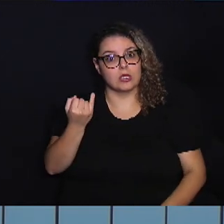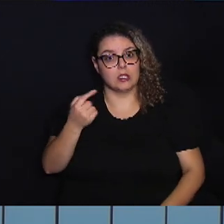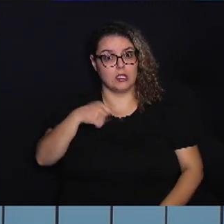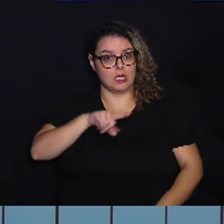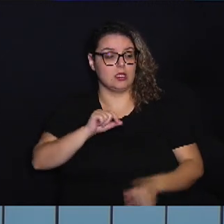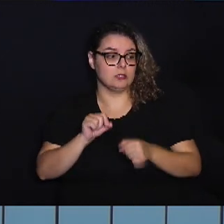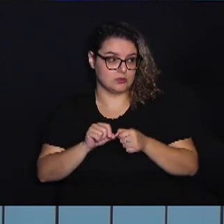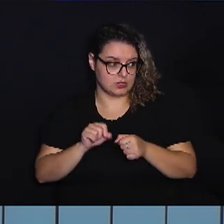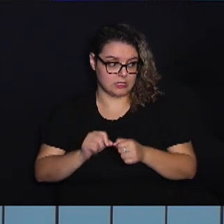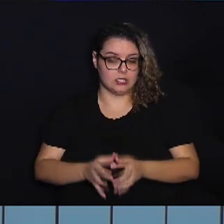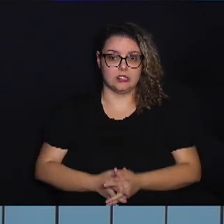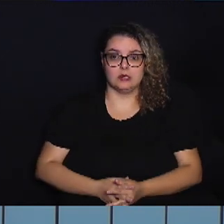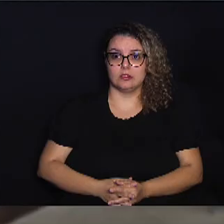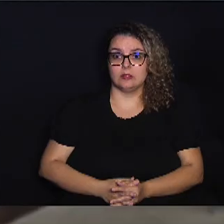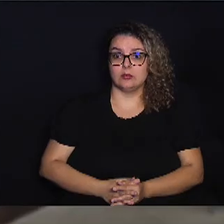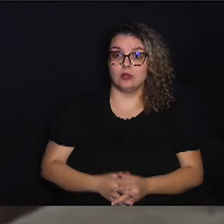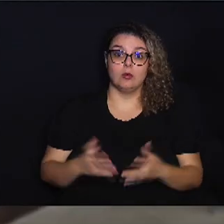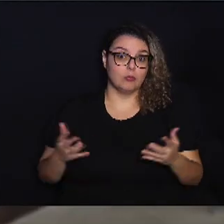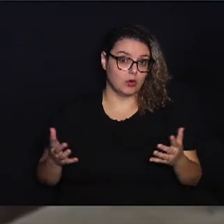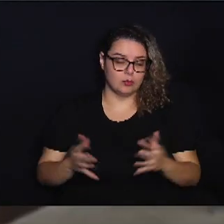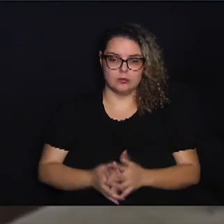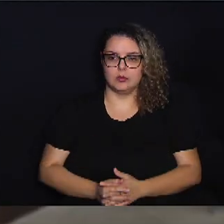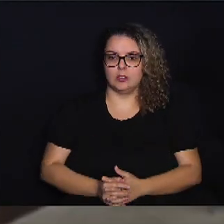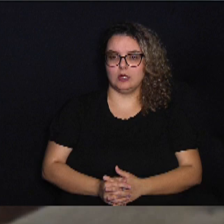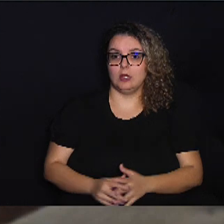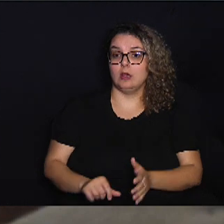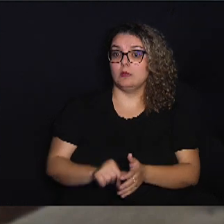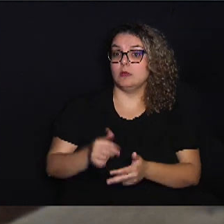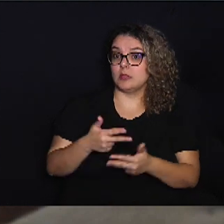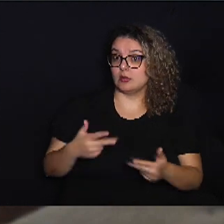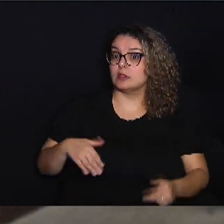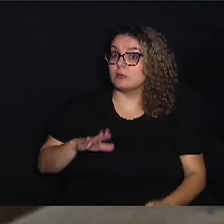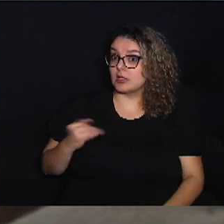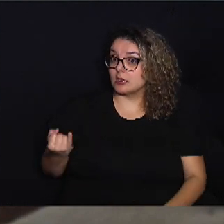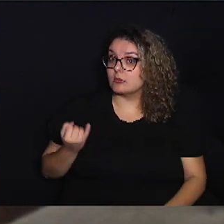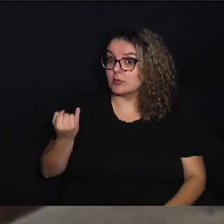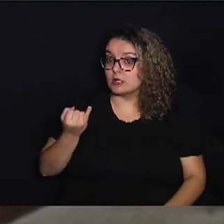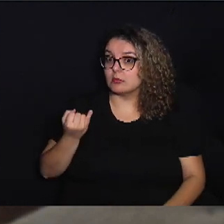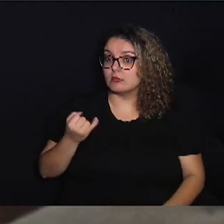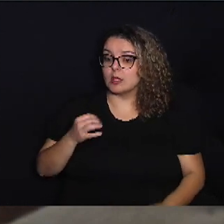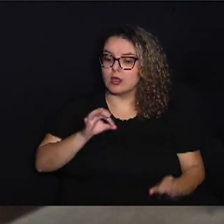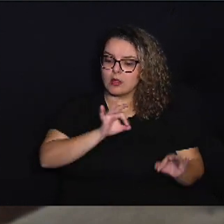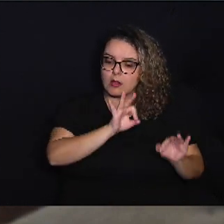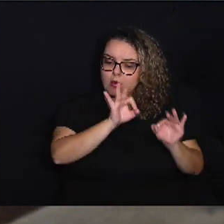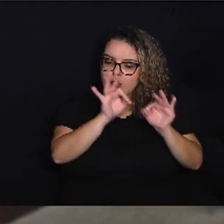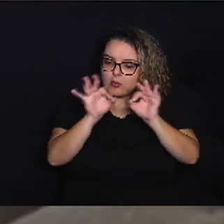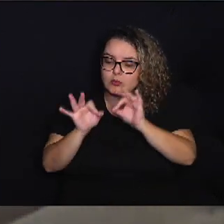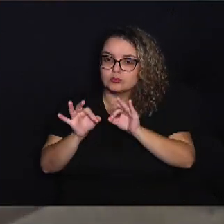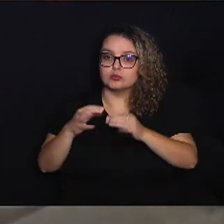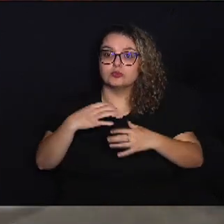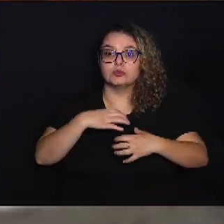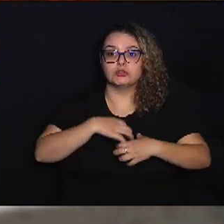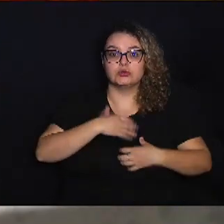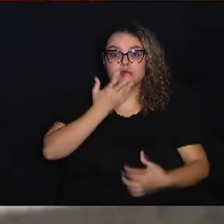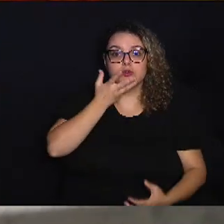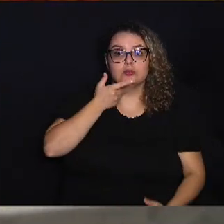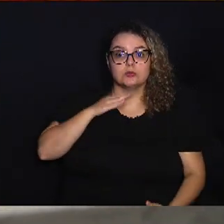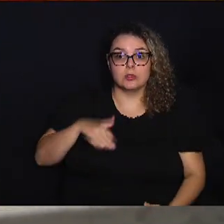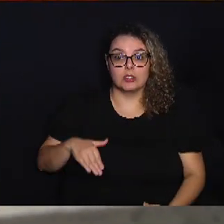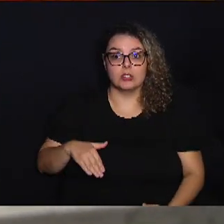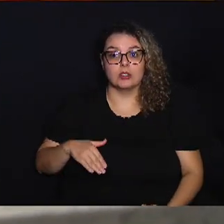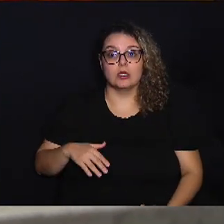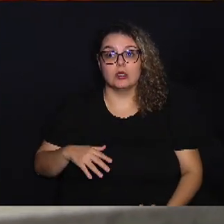fazerem? Bom, primeira coisa mais importante é monitorar os sintomas da criança, a intensidade